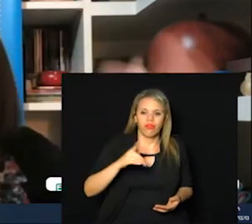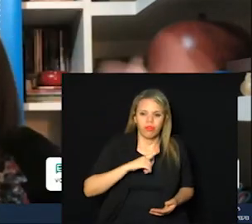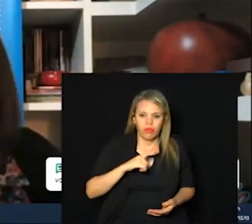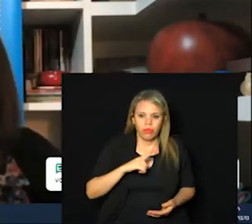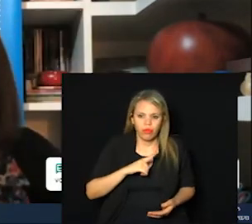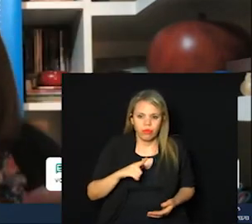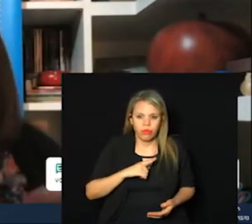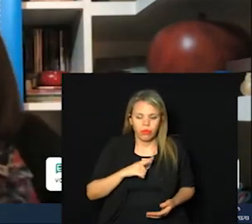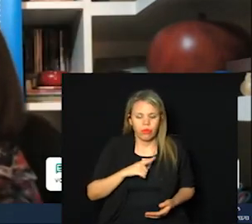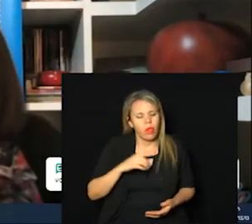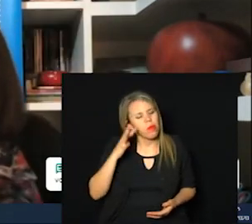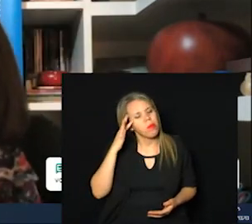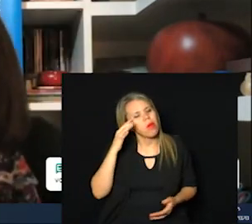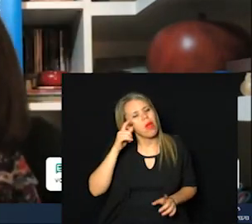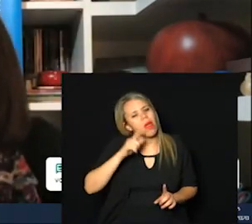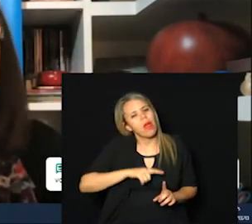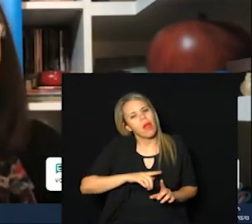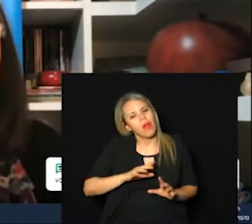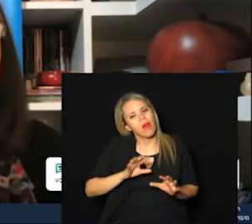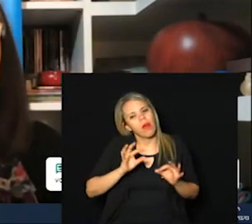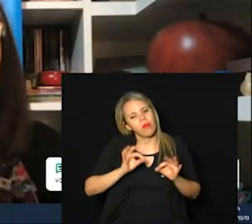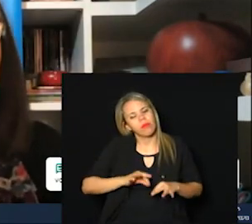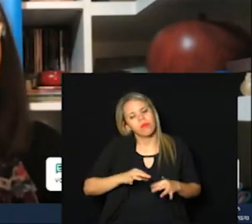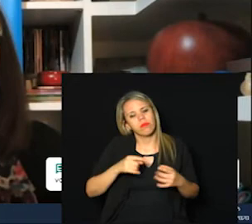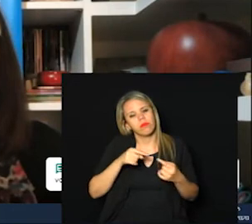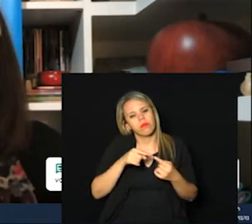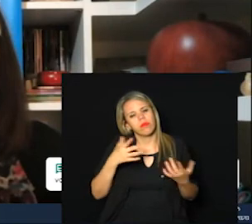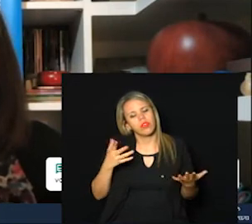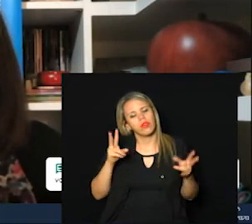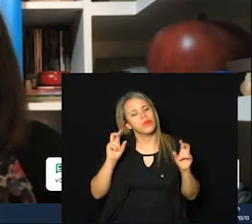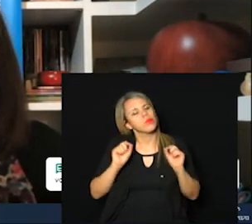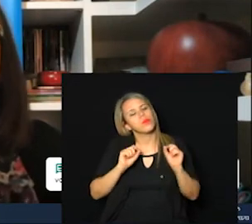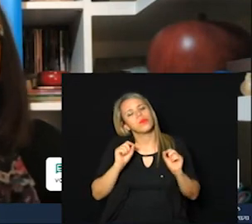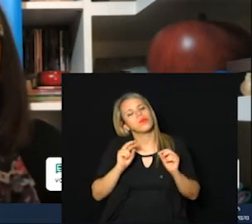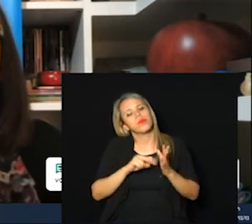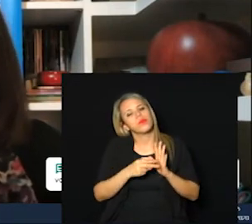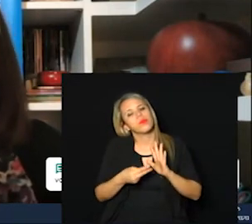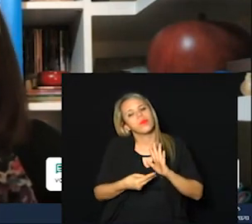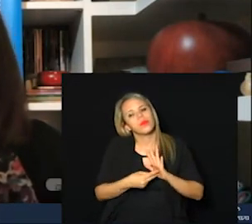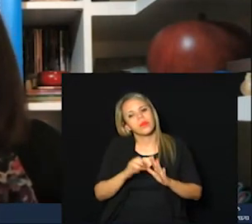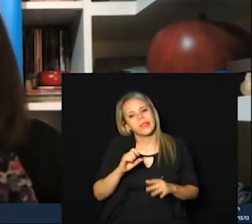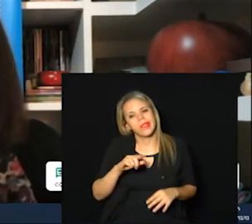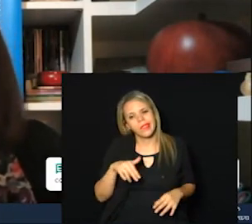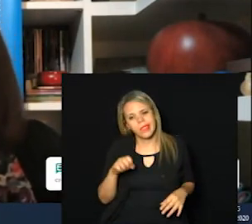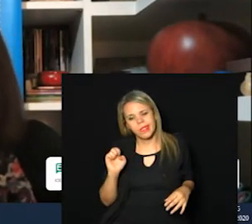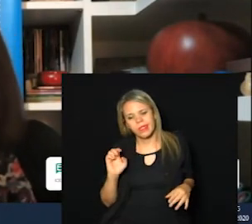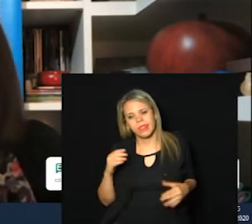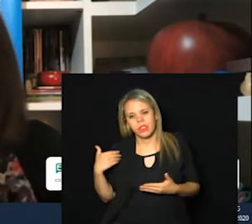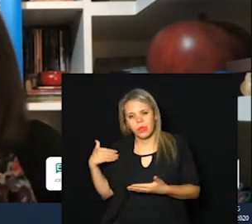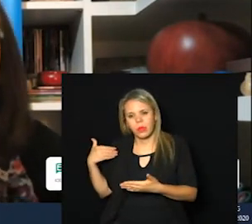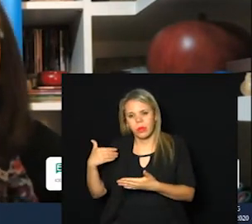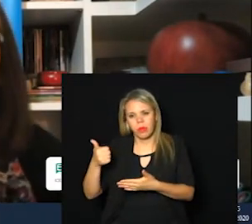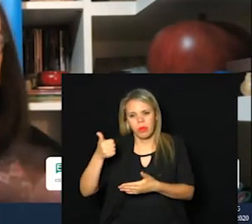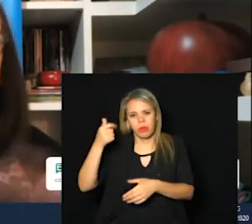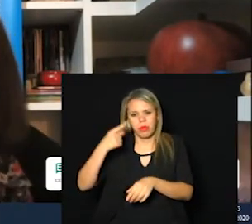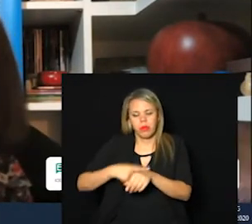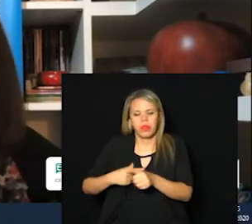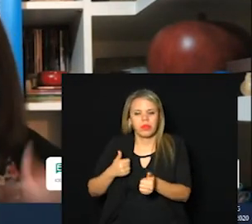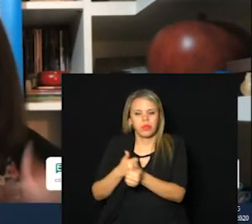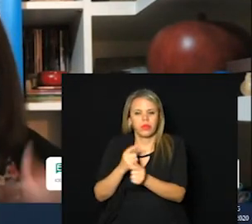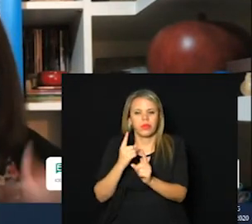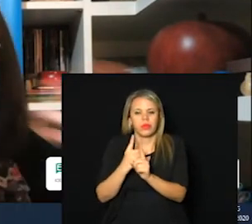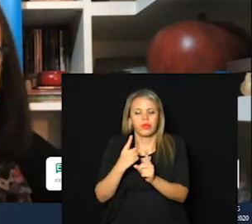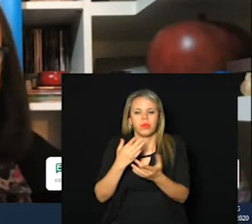uma imagem formada sobre a Eliane desde a primeira vez que nós vimos, e